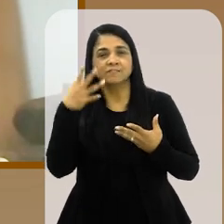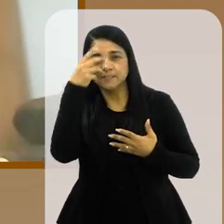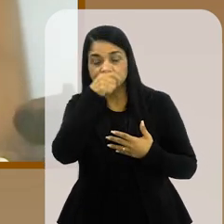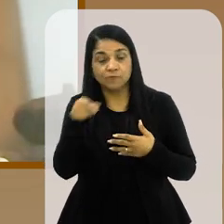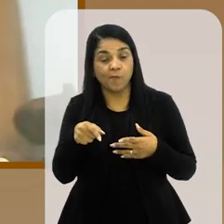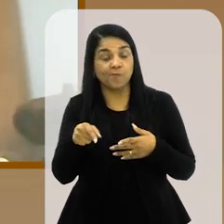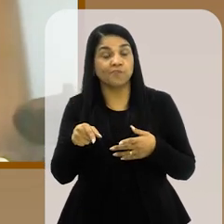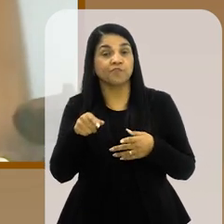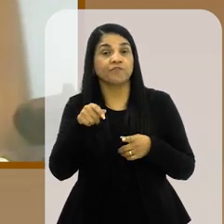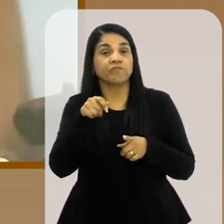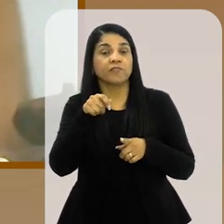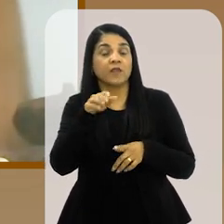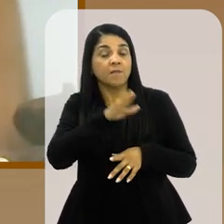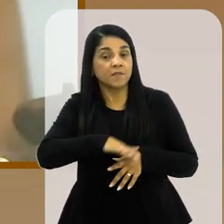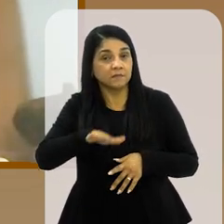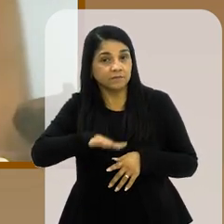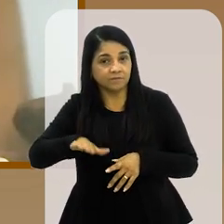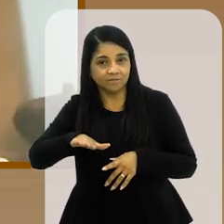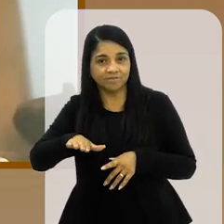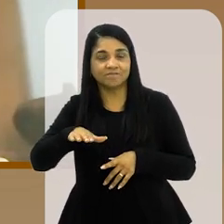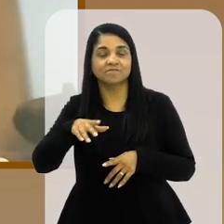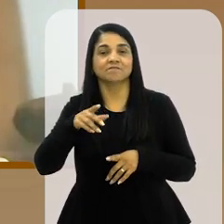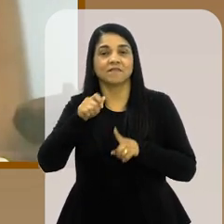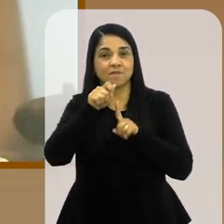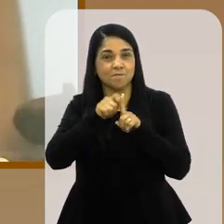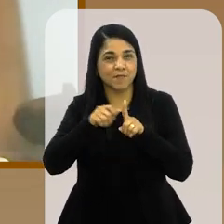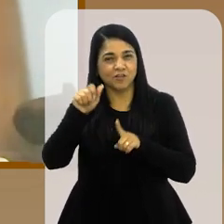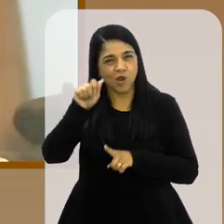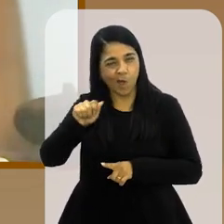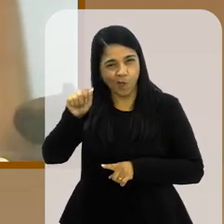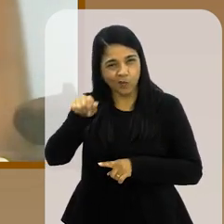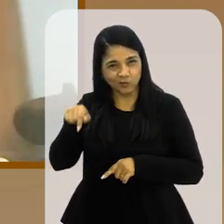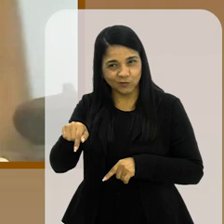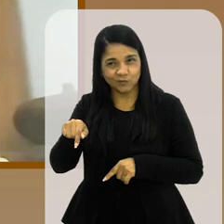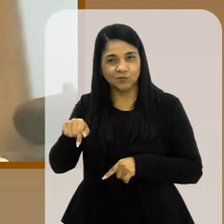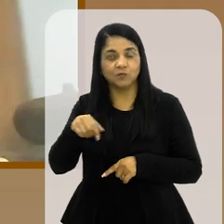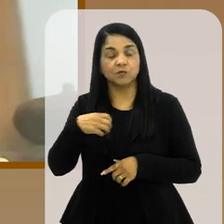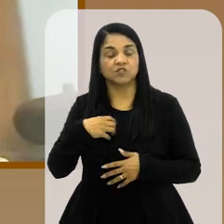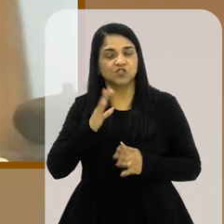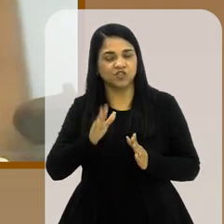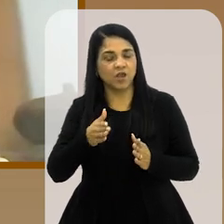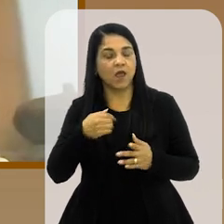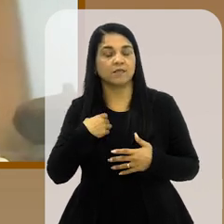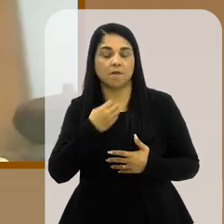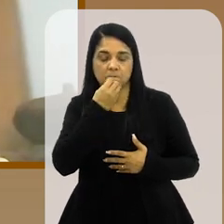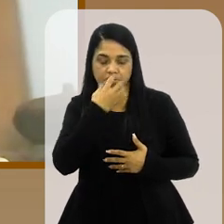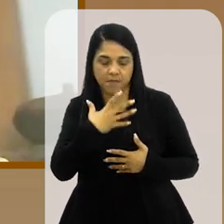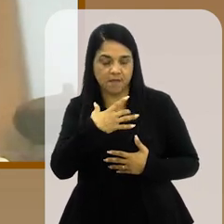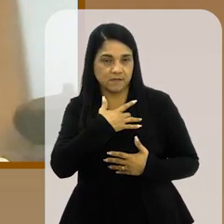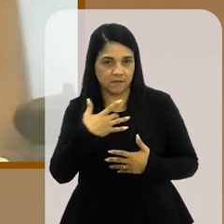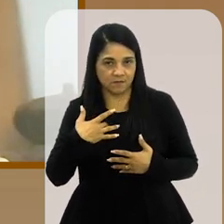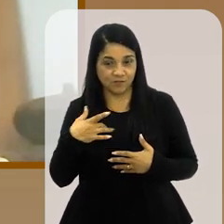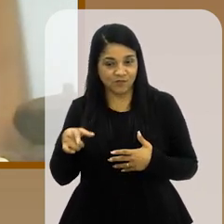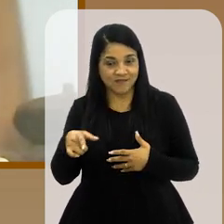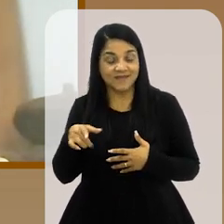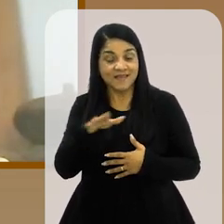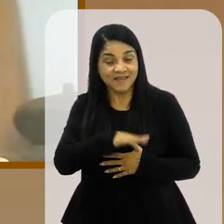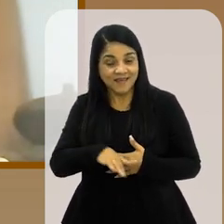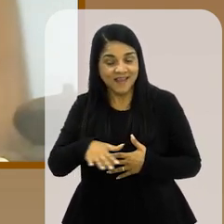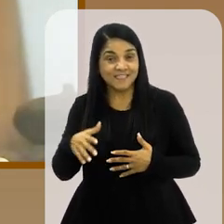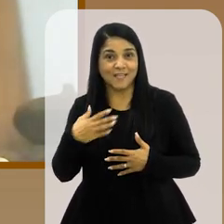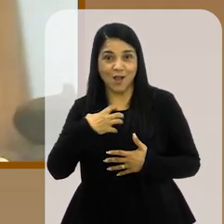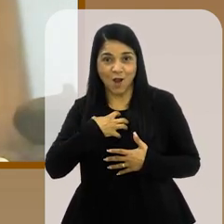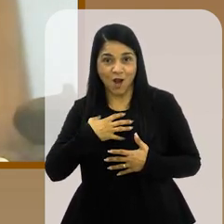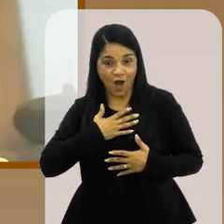as crianças em agosto, para já ter dado tempo de eu estar muito bem. Porque as crianças são uma onda de abraços, né?